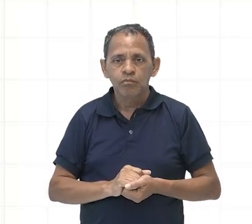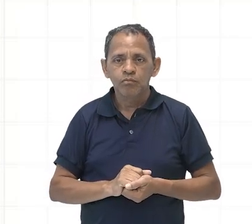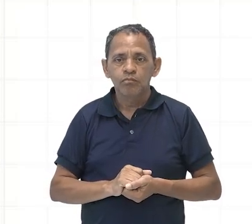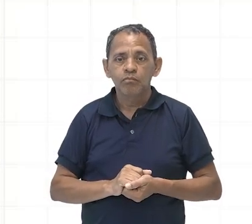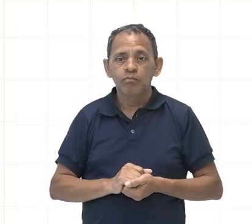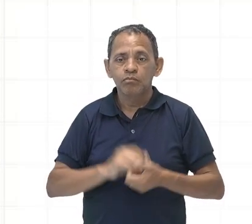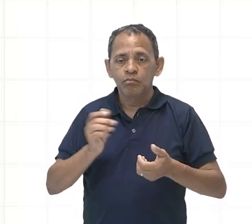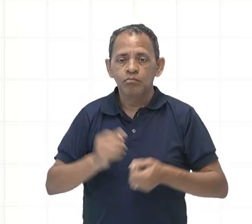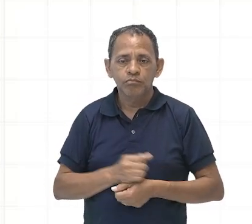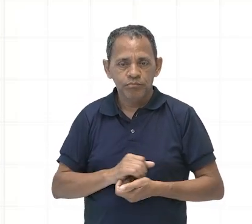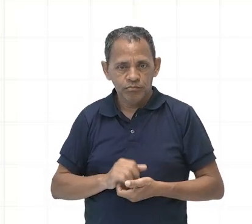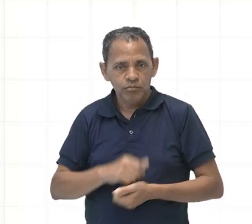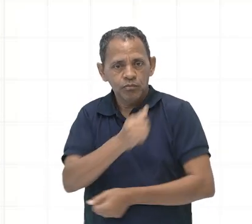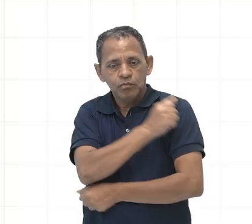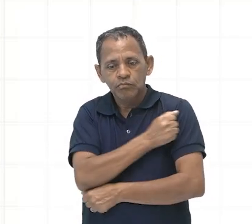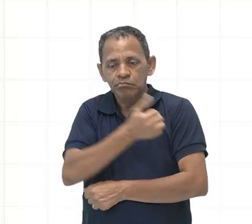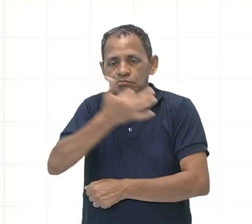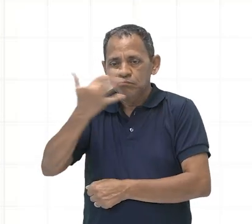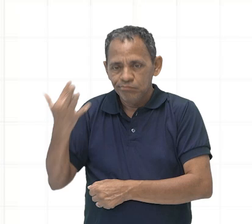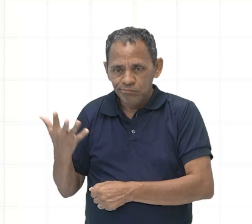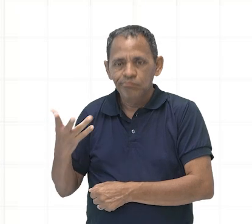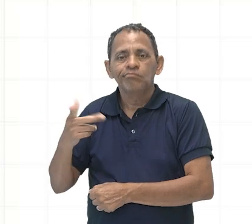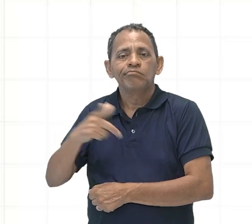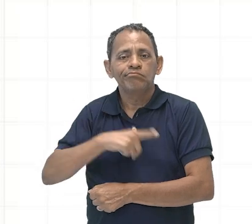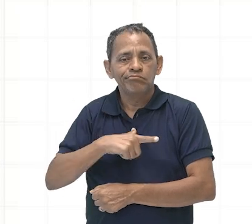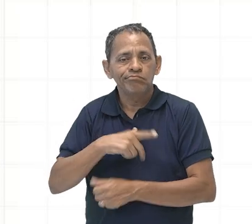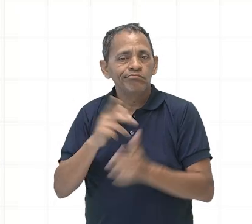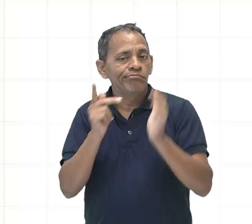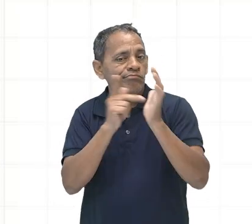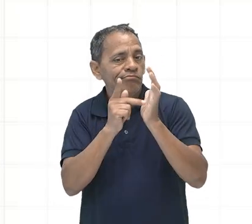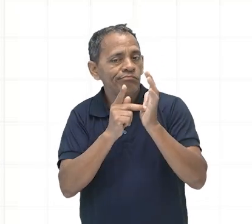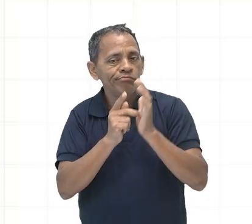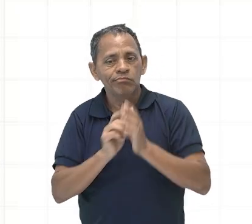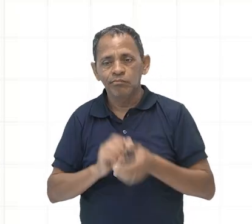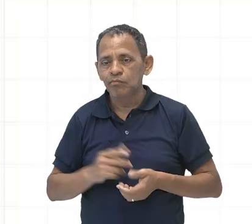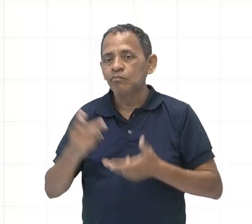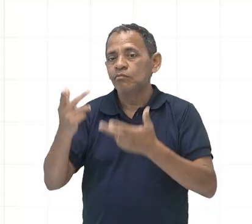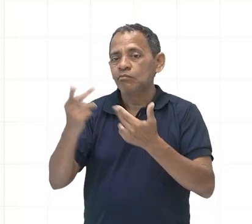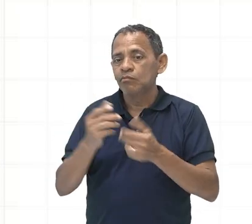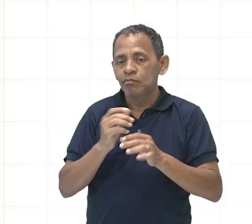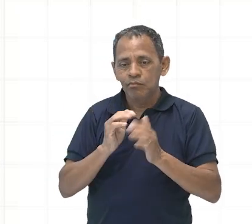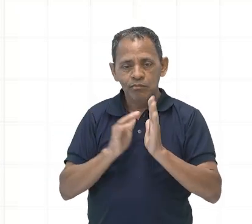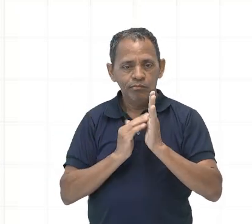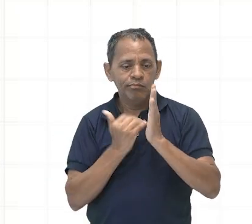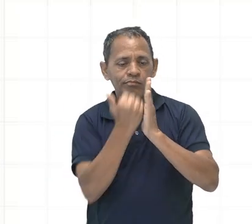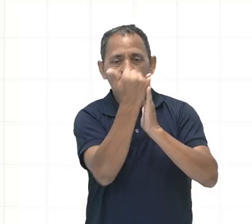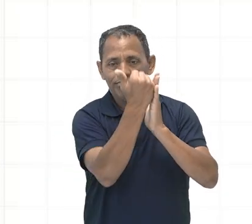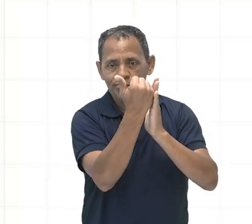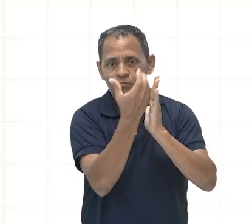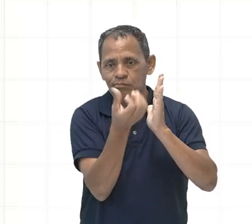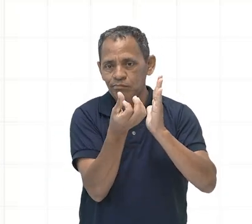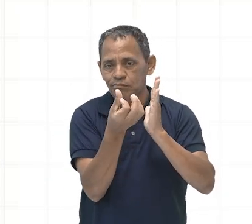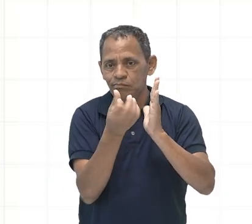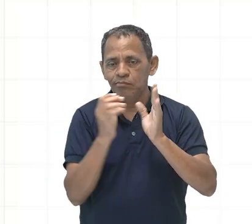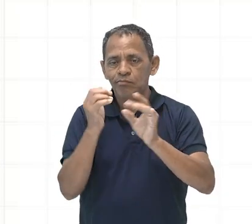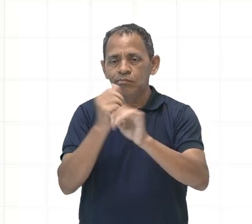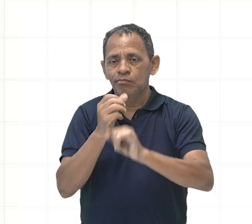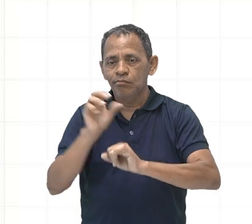Então, quantos alunos tiveram notas iguais a maiores ou igual a 6? É um total de 5 alunos,